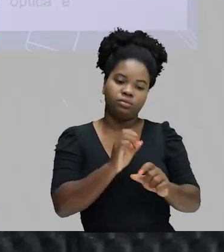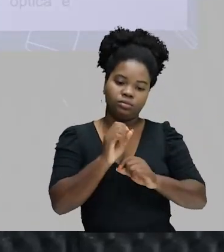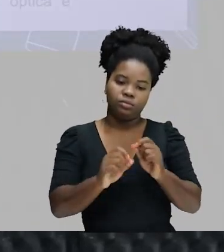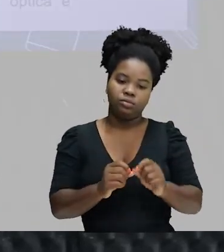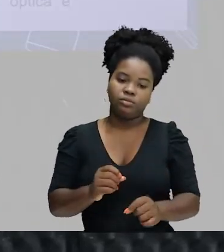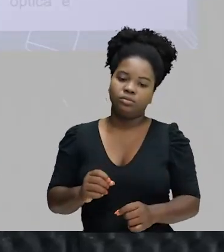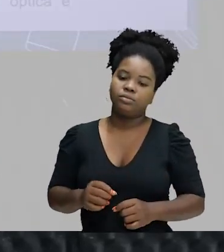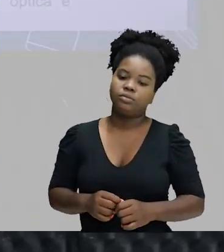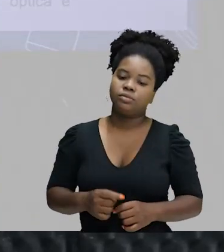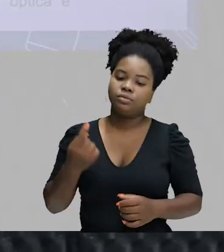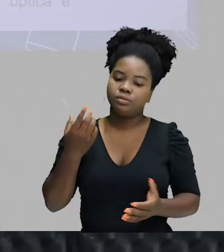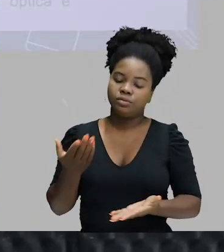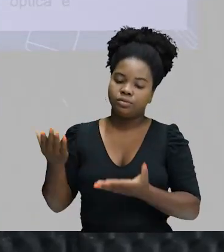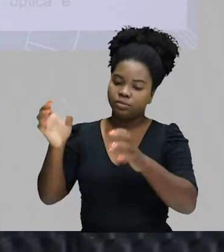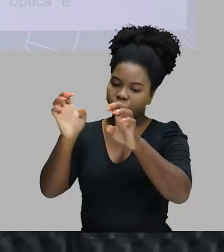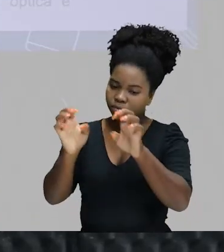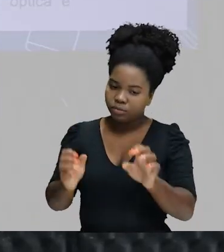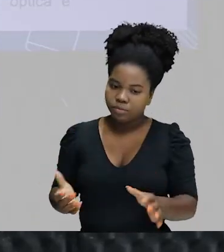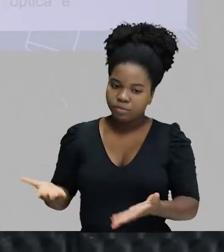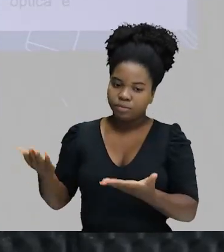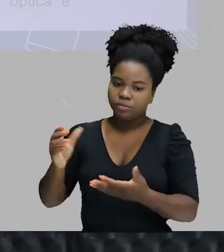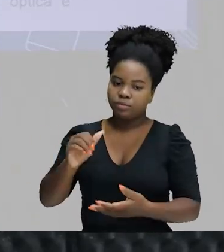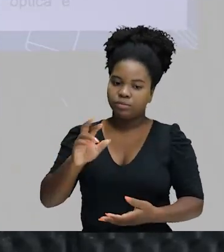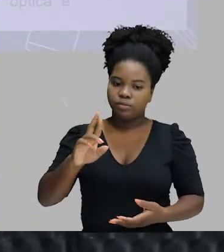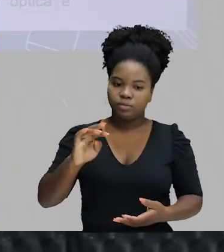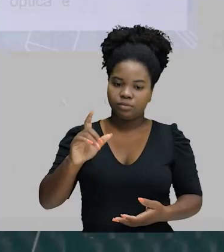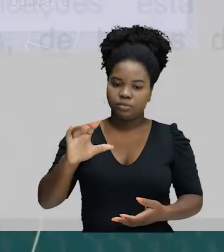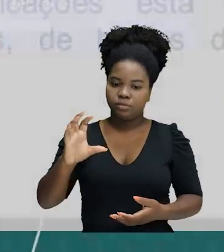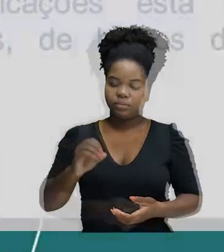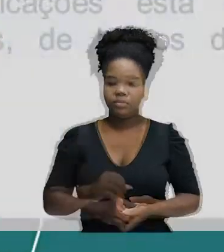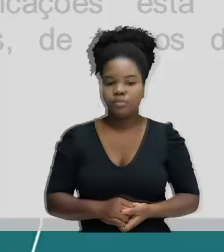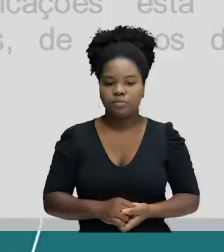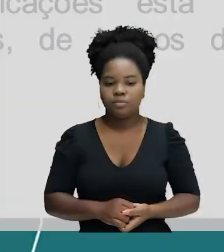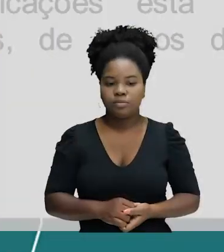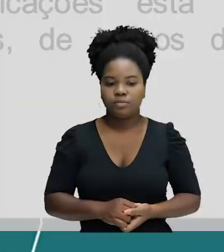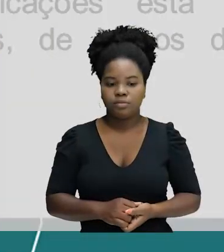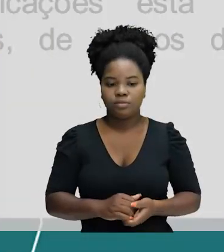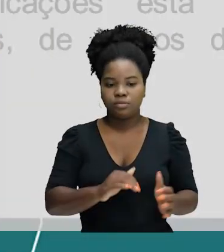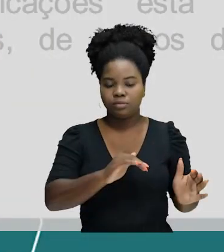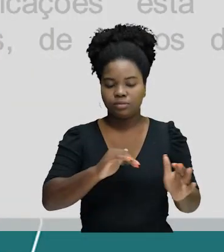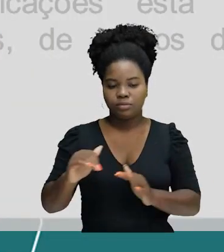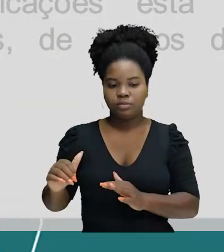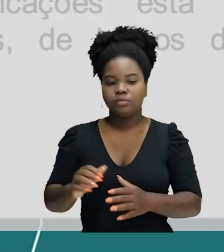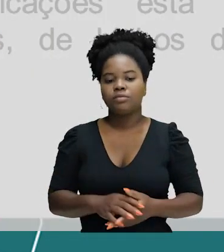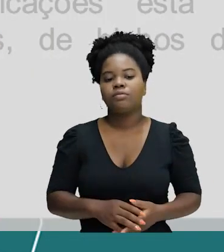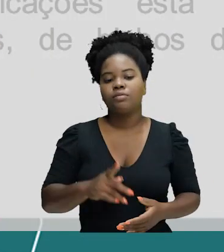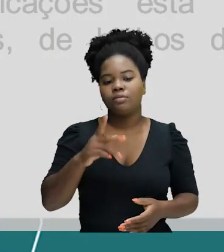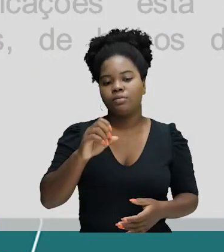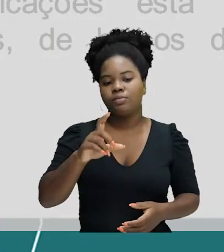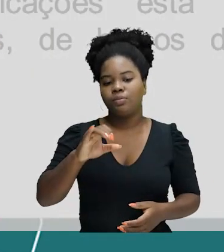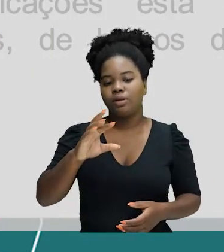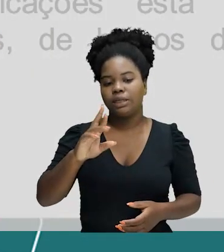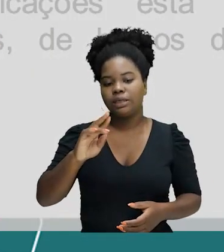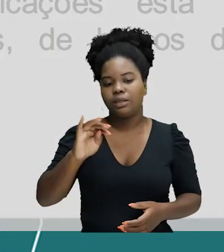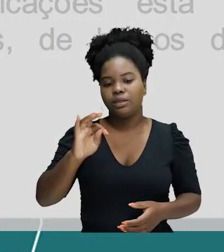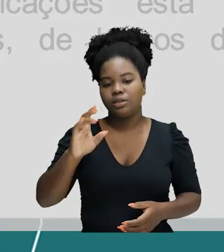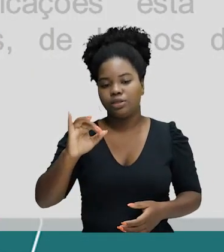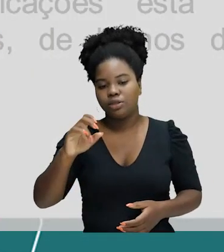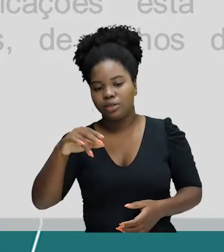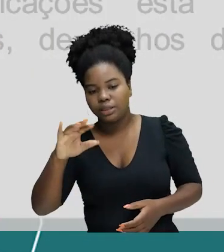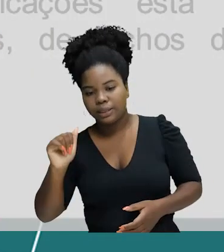constituição é esse polimetacrilato de metila. Mais um, nós temos a